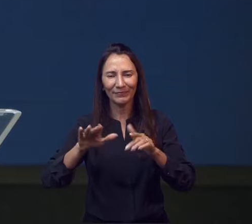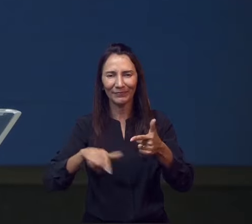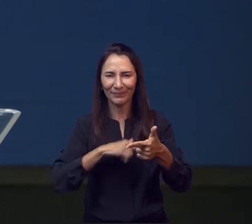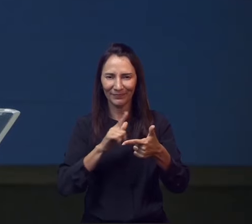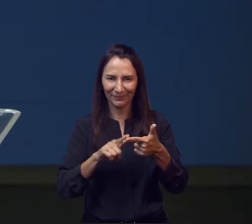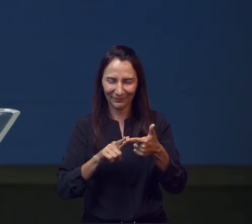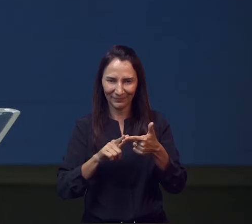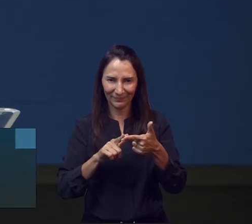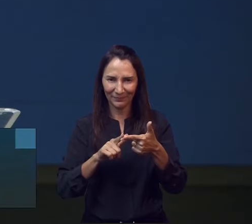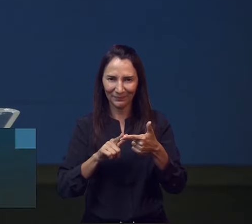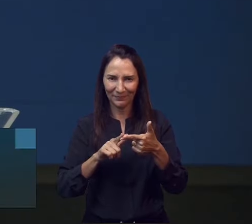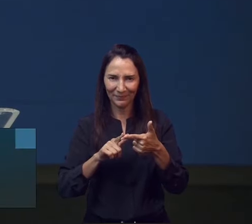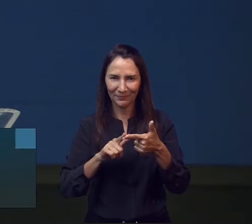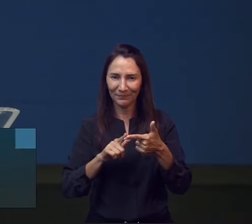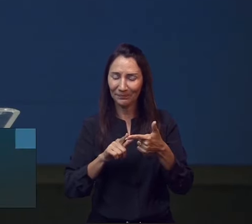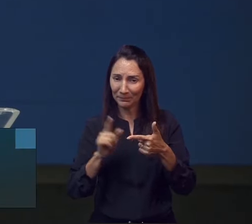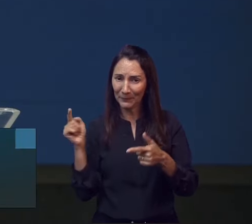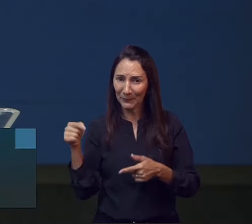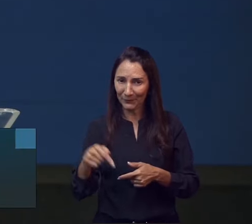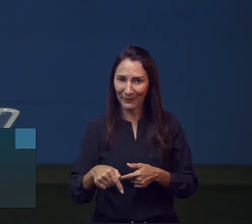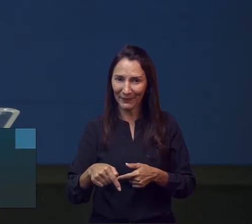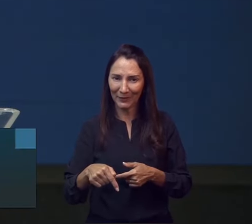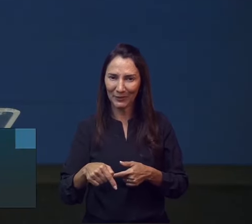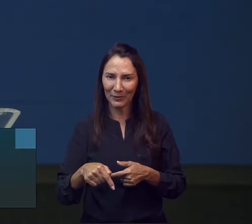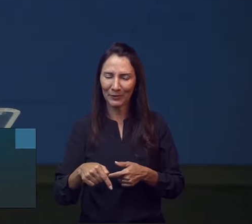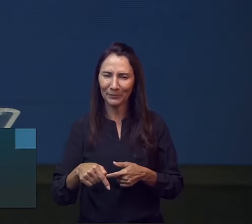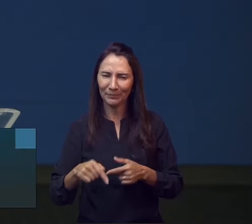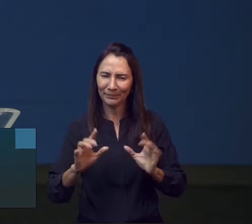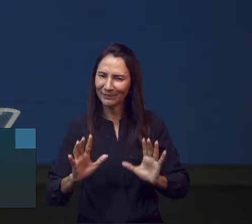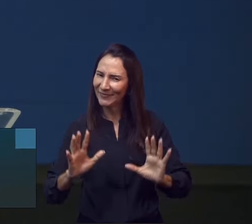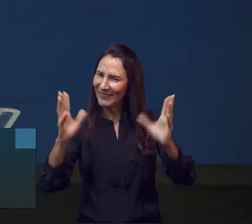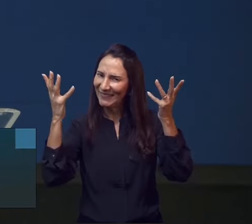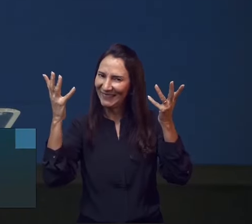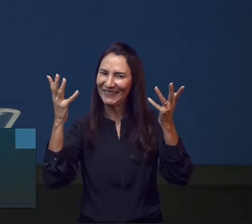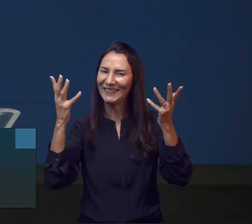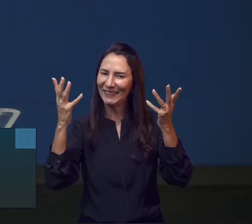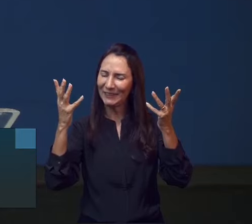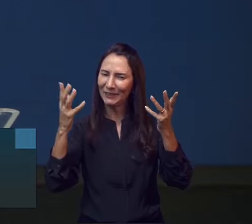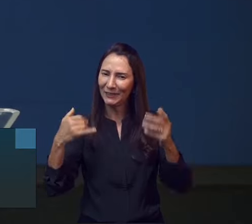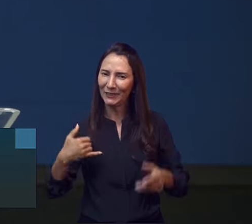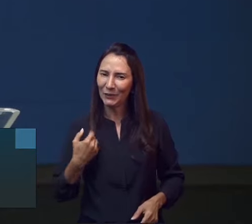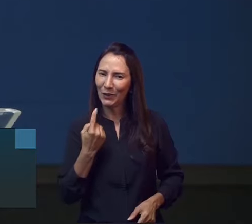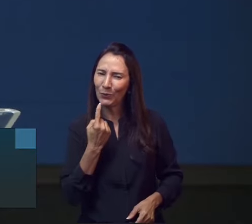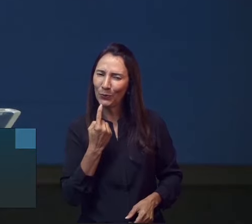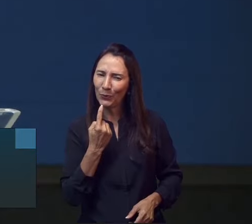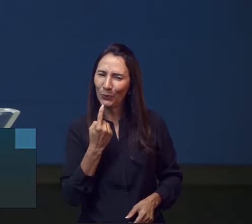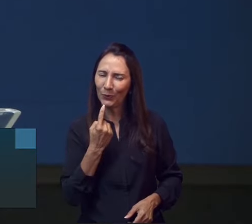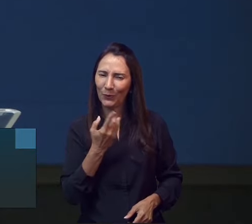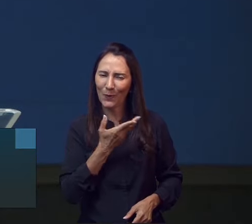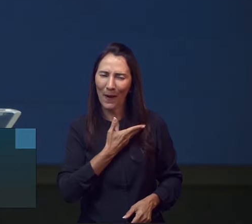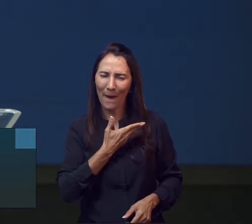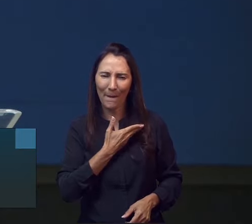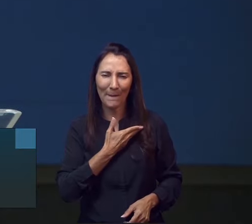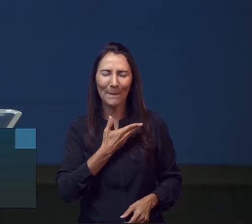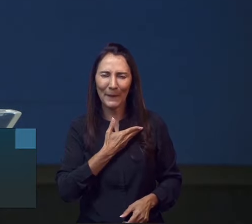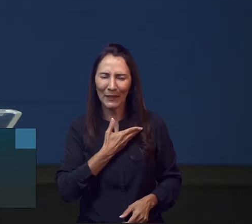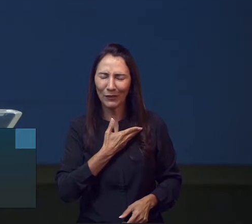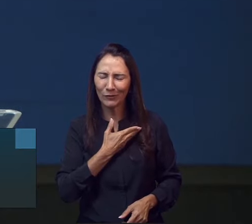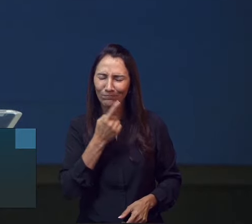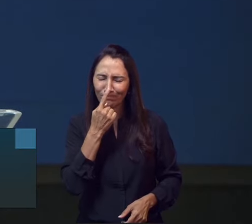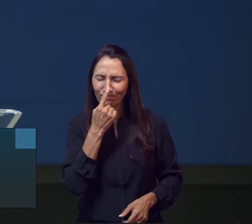lugar de tá aqui celebrando o aniversário de um amigo mais chegado que um